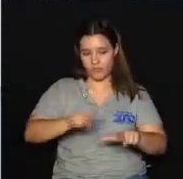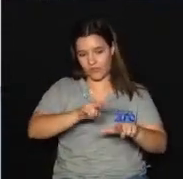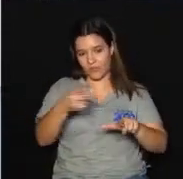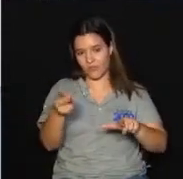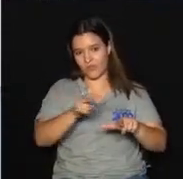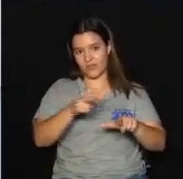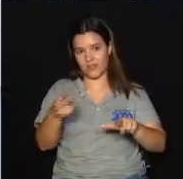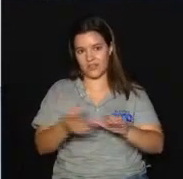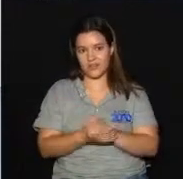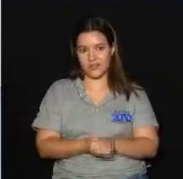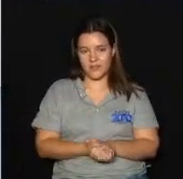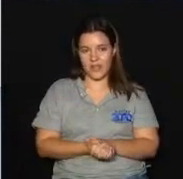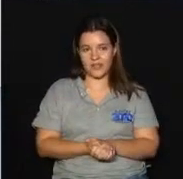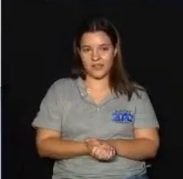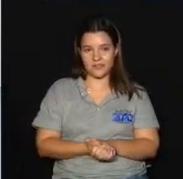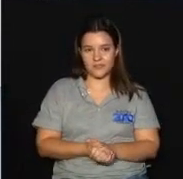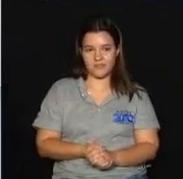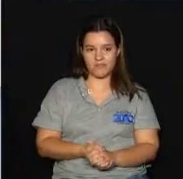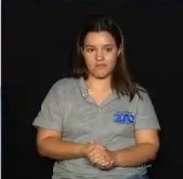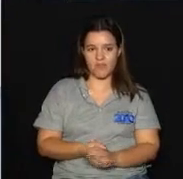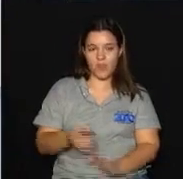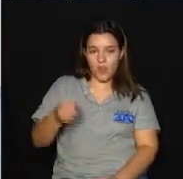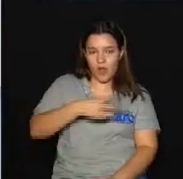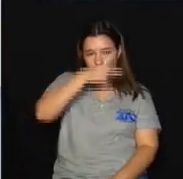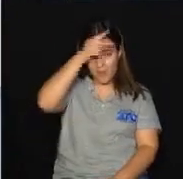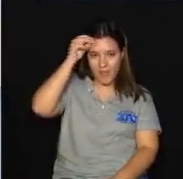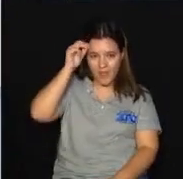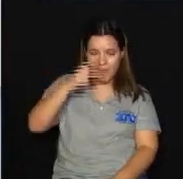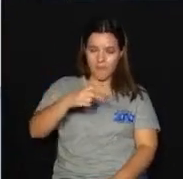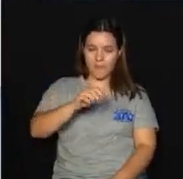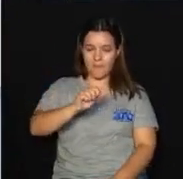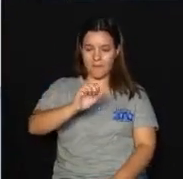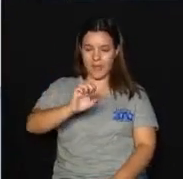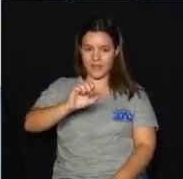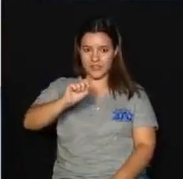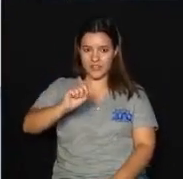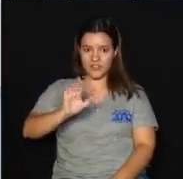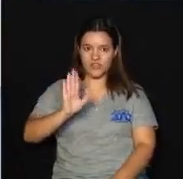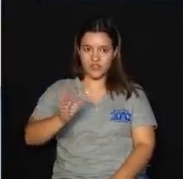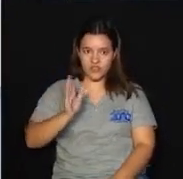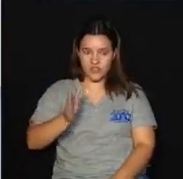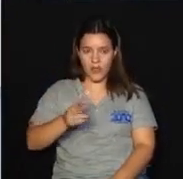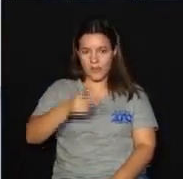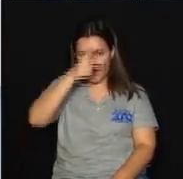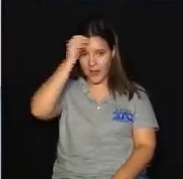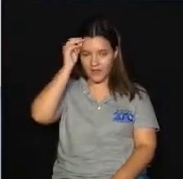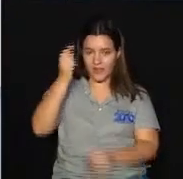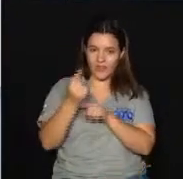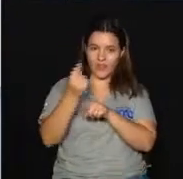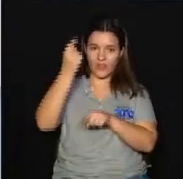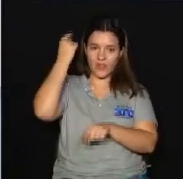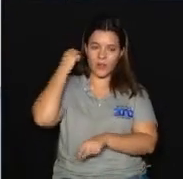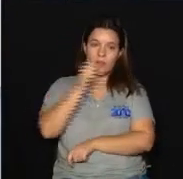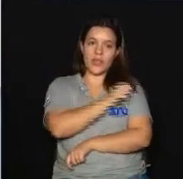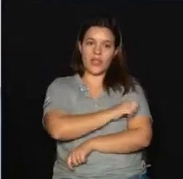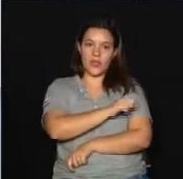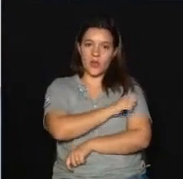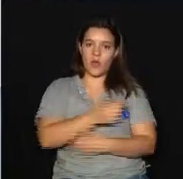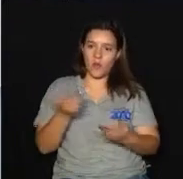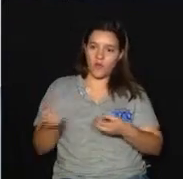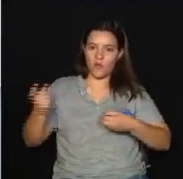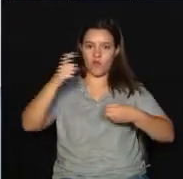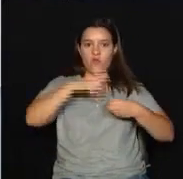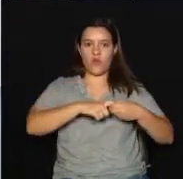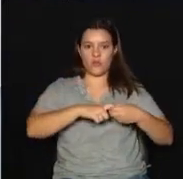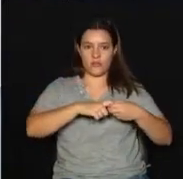apuradas. Eduardo Paes, eleito, recolocado, né? Ele já foi prefeito na cidade do Rio de Janeiro,